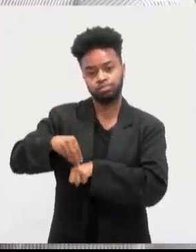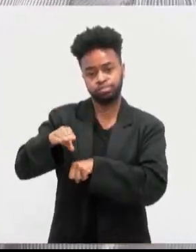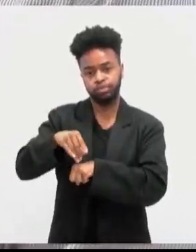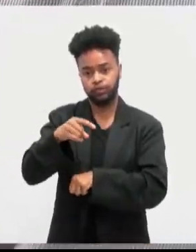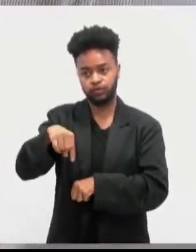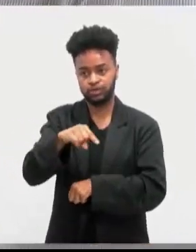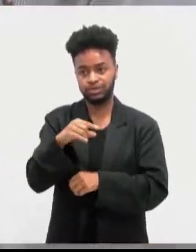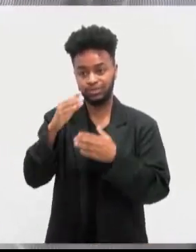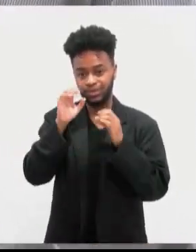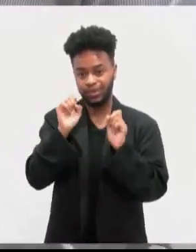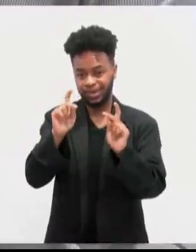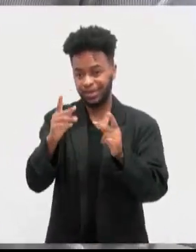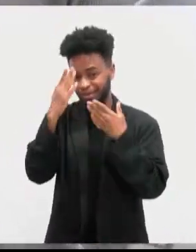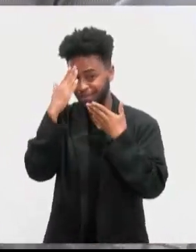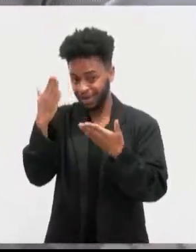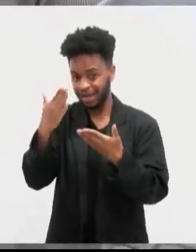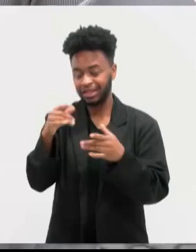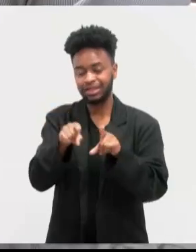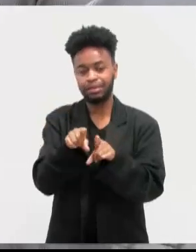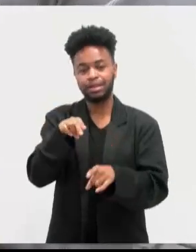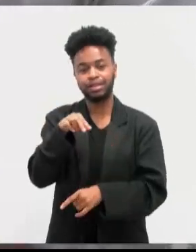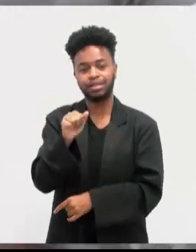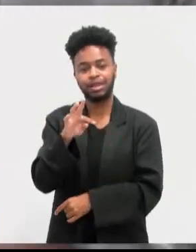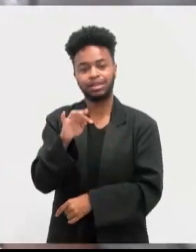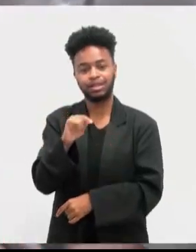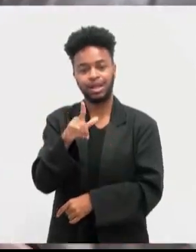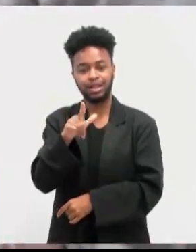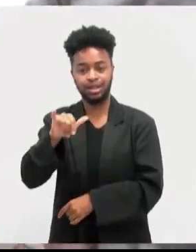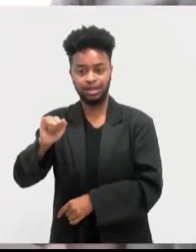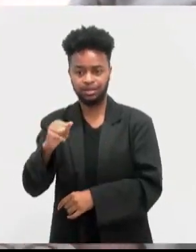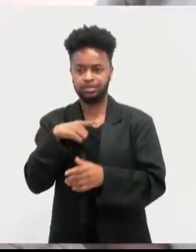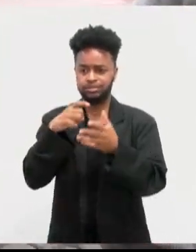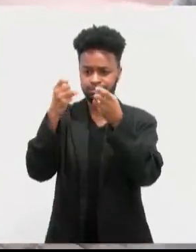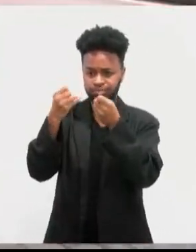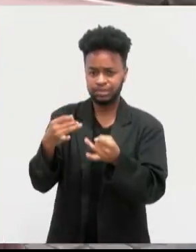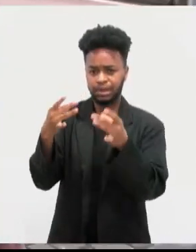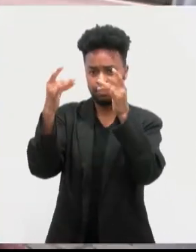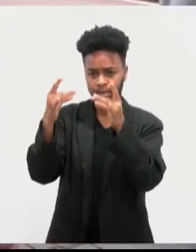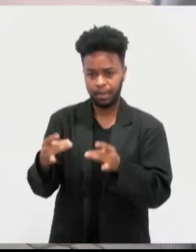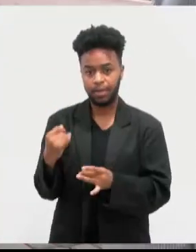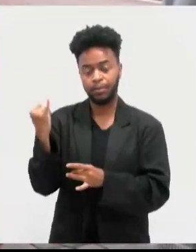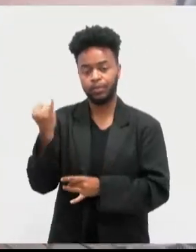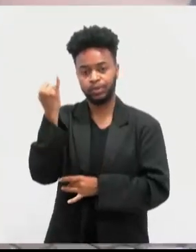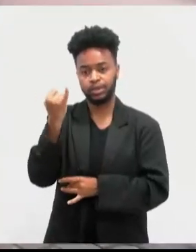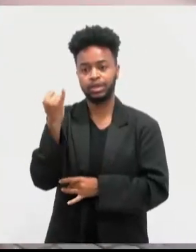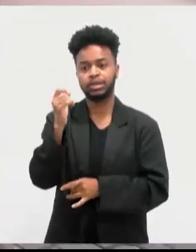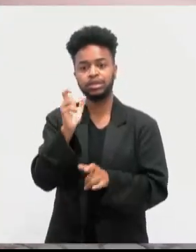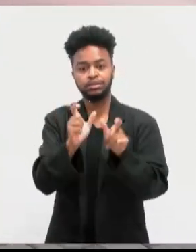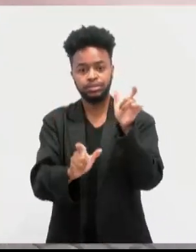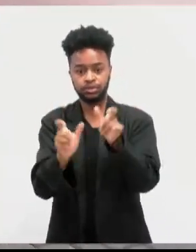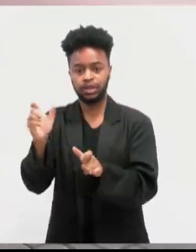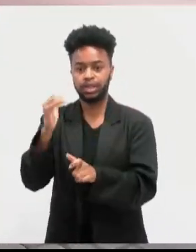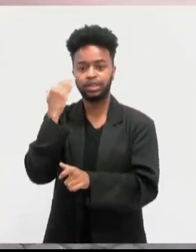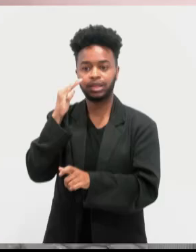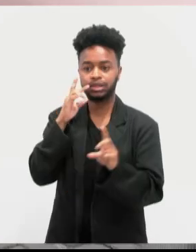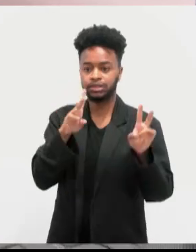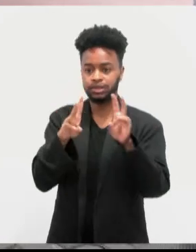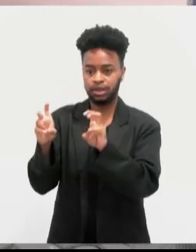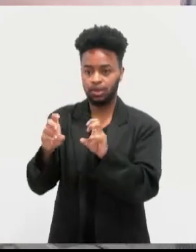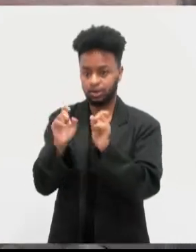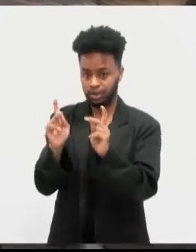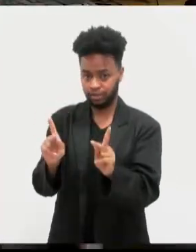certo, obrigado, Theo. Aí, Natália, esclarecimentos muito importantes por quem entende da matéria. Ok,